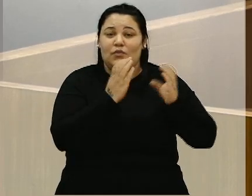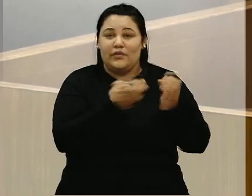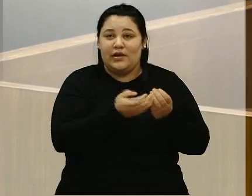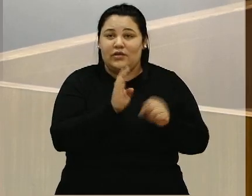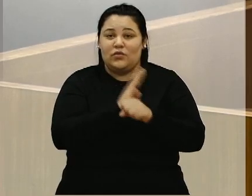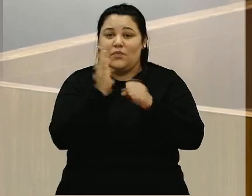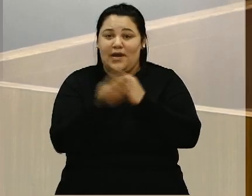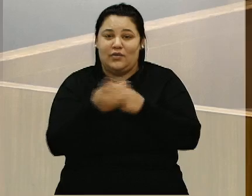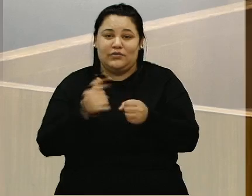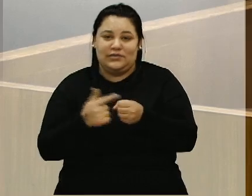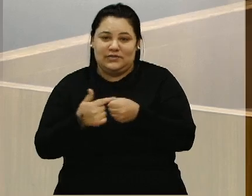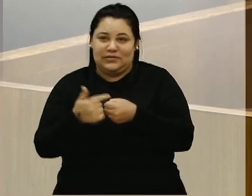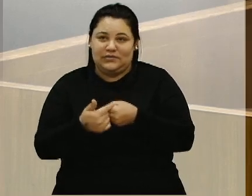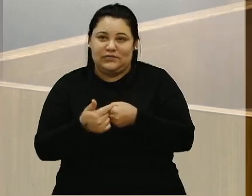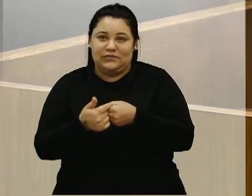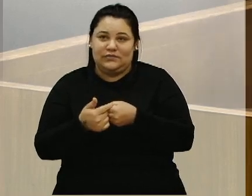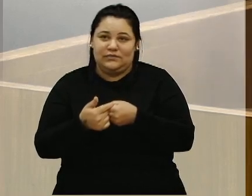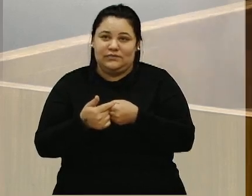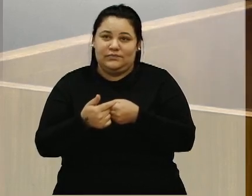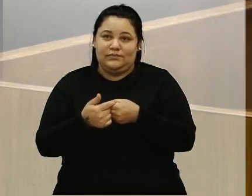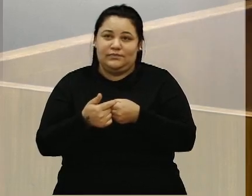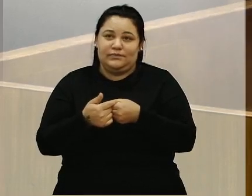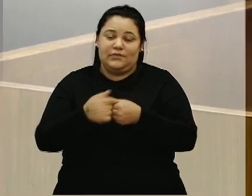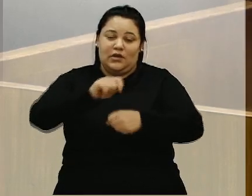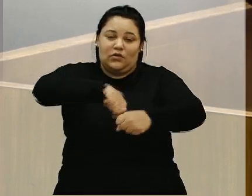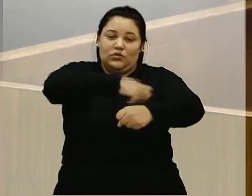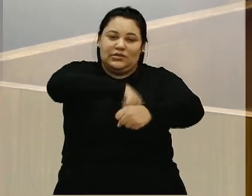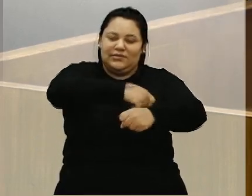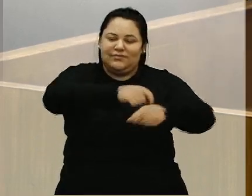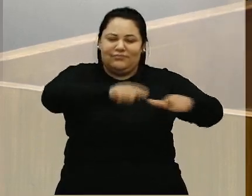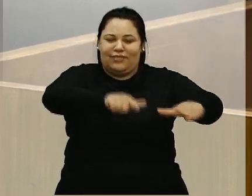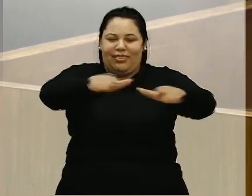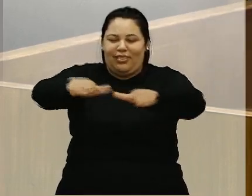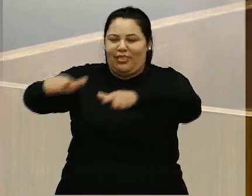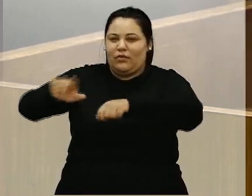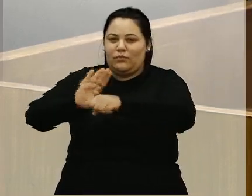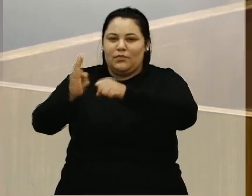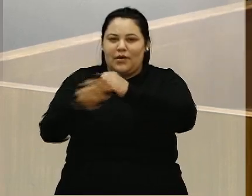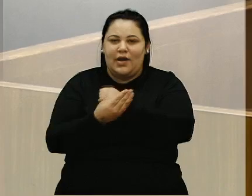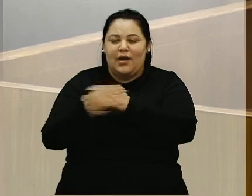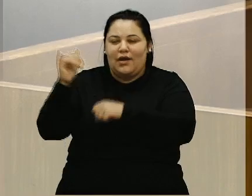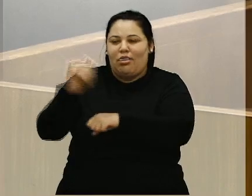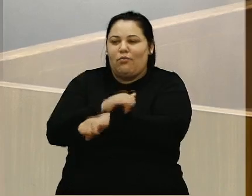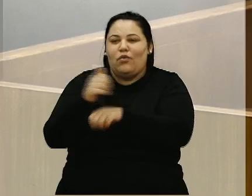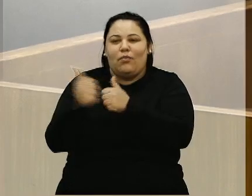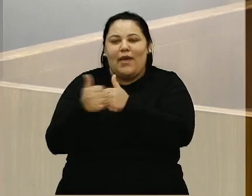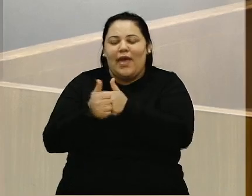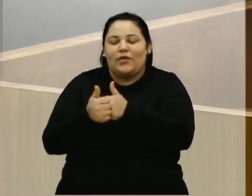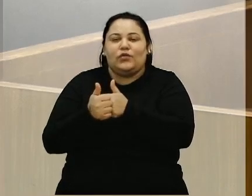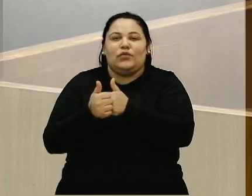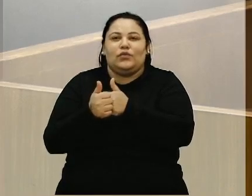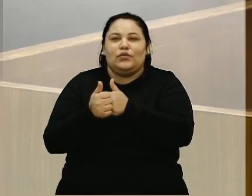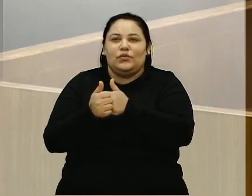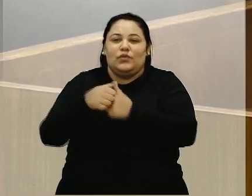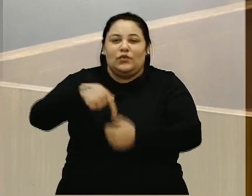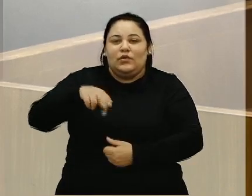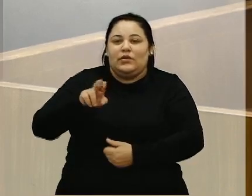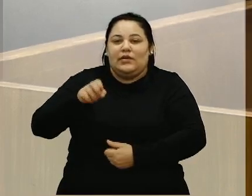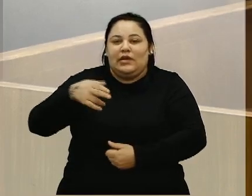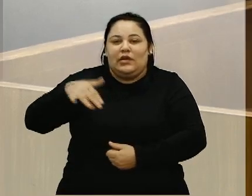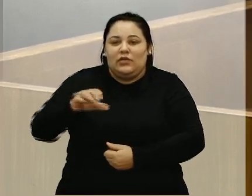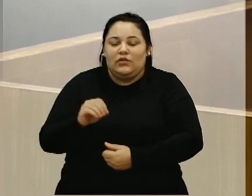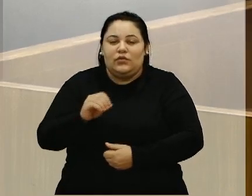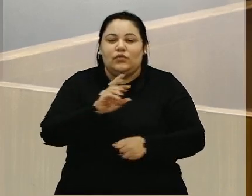bairros da nossa cidade. O que é? Aquelas cozinhas regionais, no Canyon, no aeroporto, em vários bairros da nossa cidade,